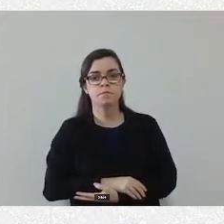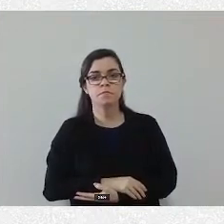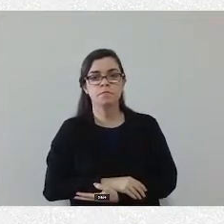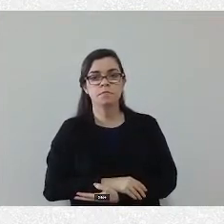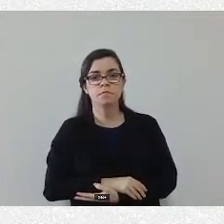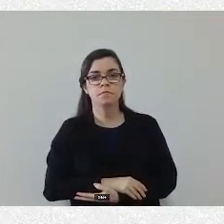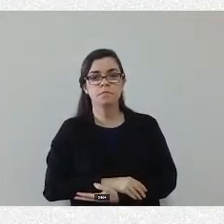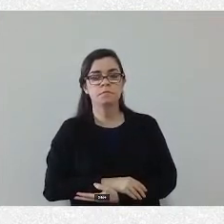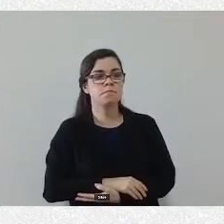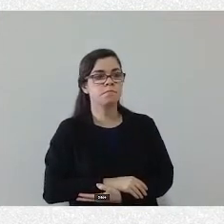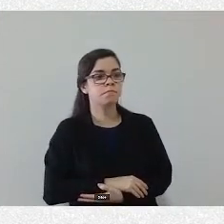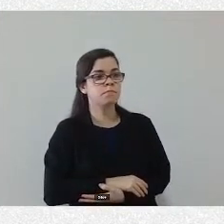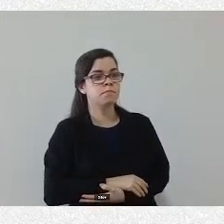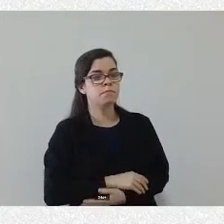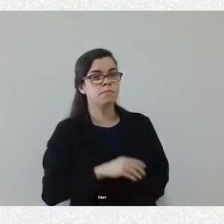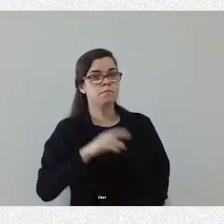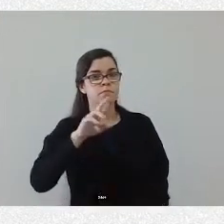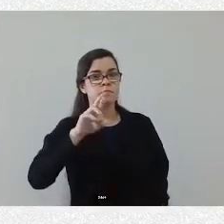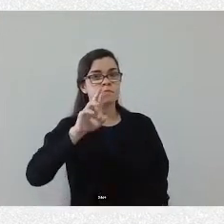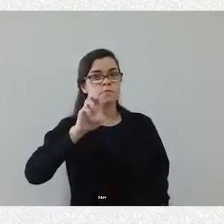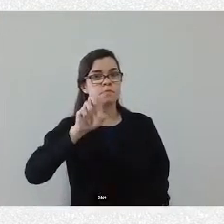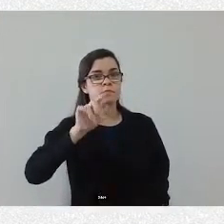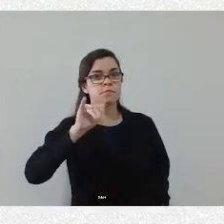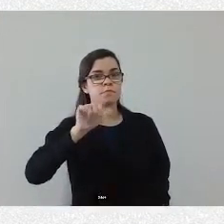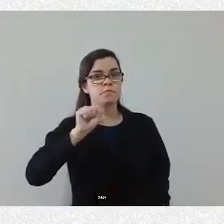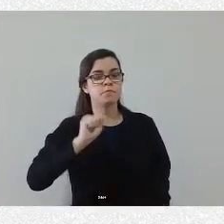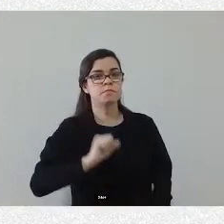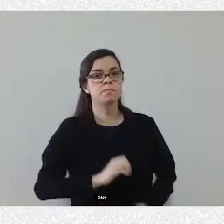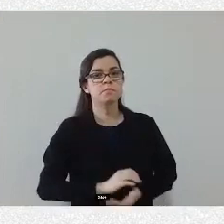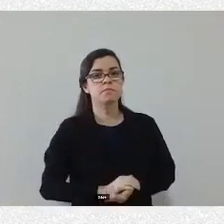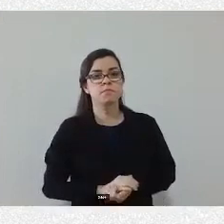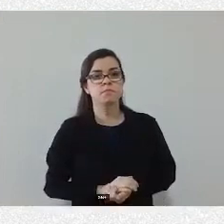Pois não, doutor Regis? Bom,